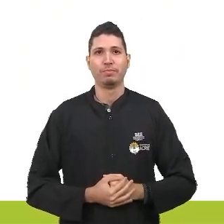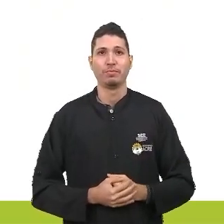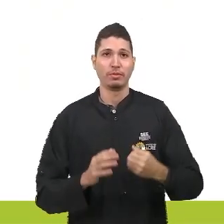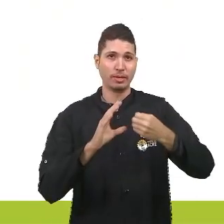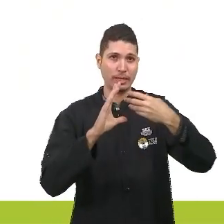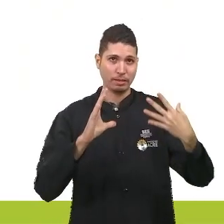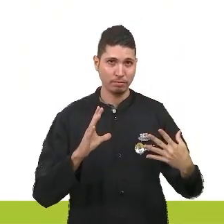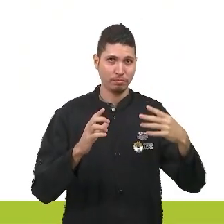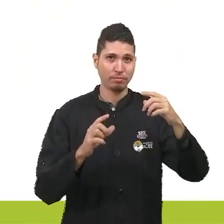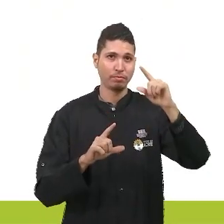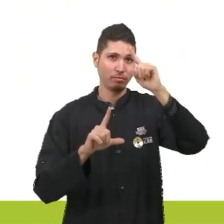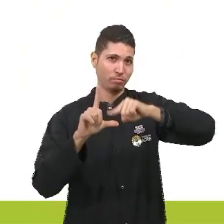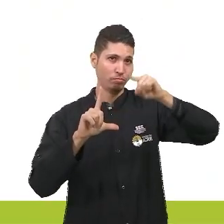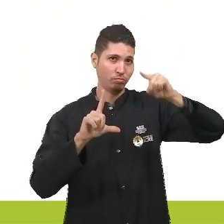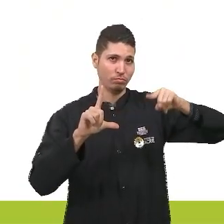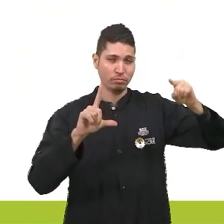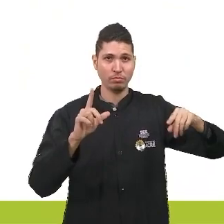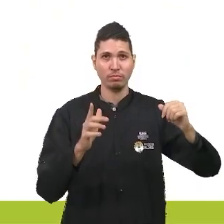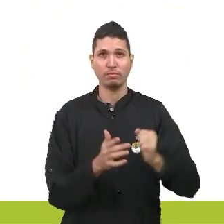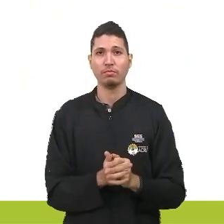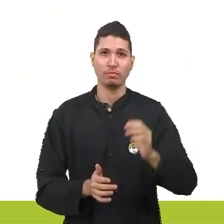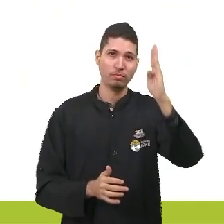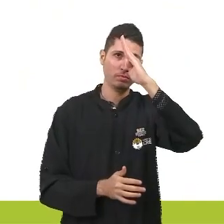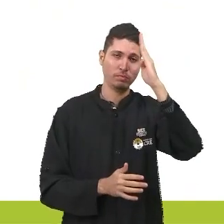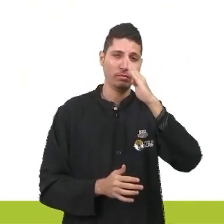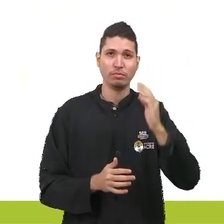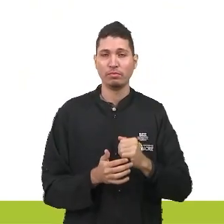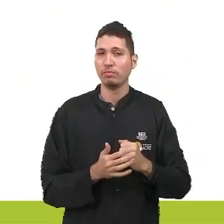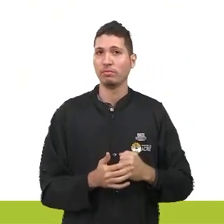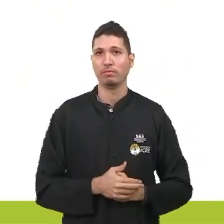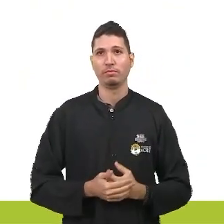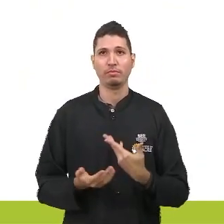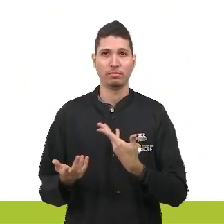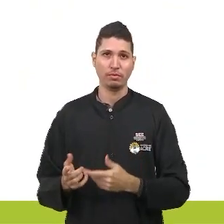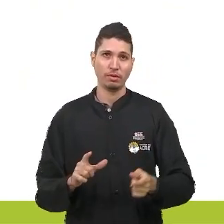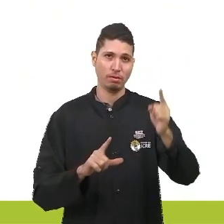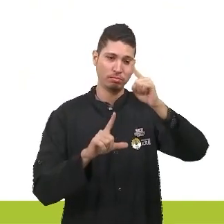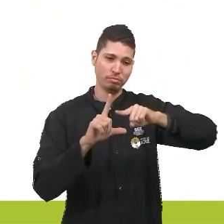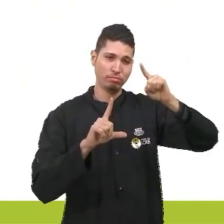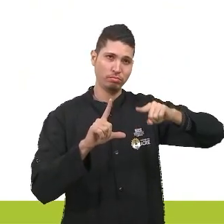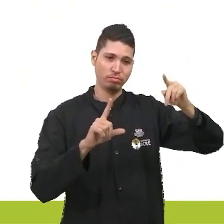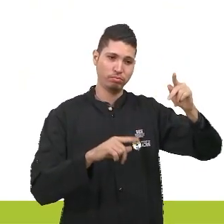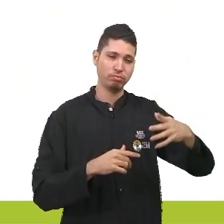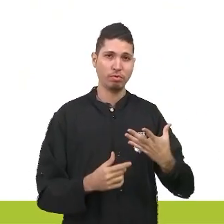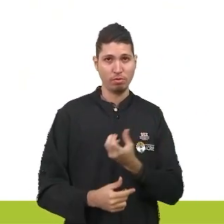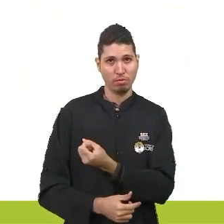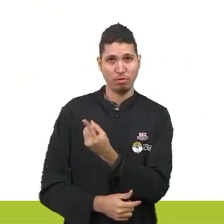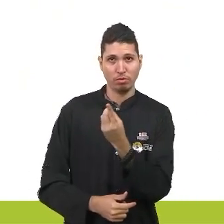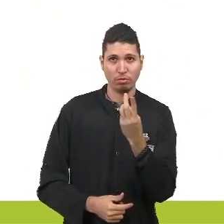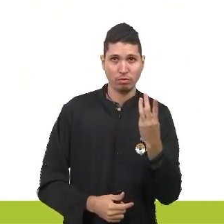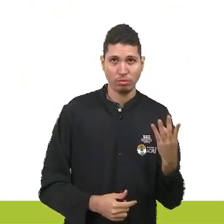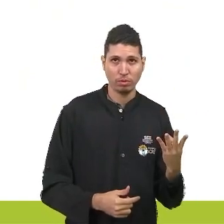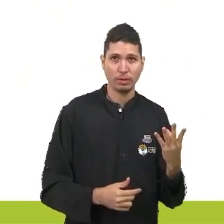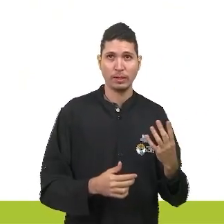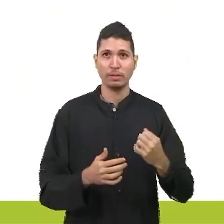Características demográficas brasileiras. Densidade demográfica do Brasil, que é o número de habitantes por quilômetros